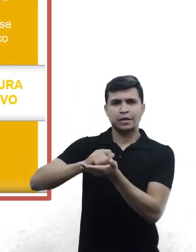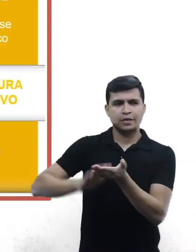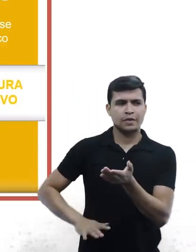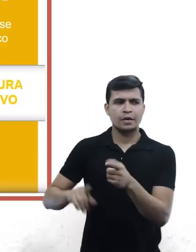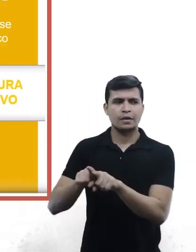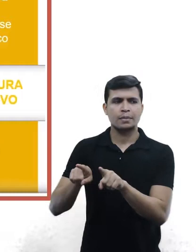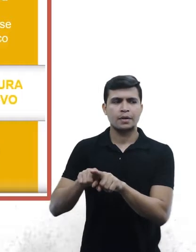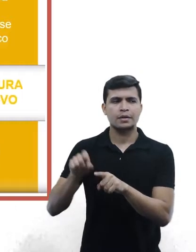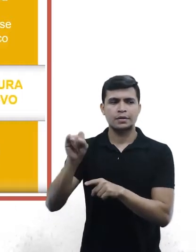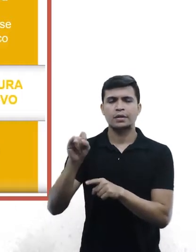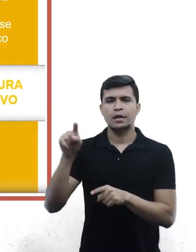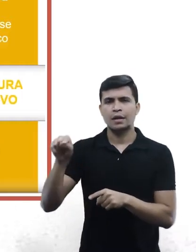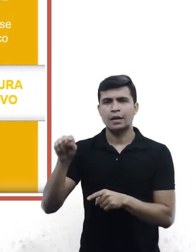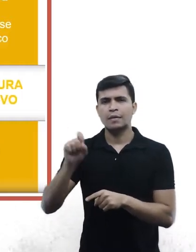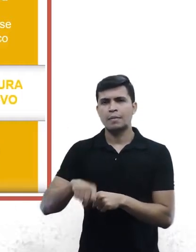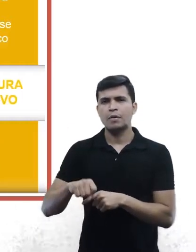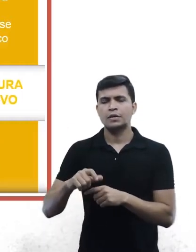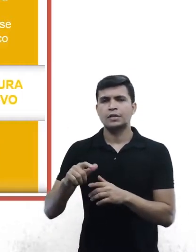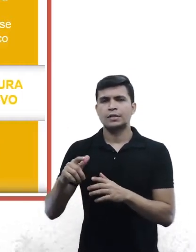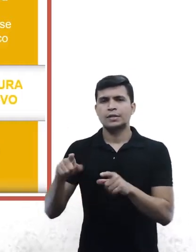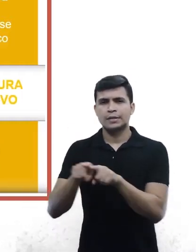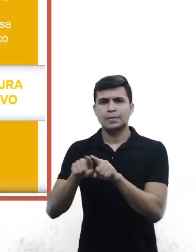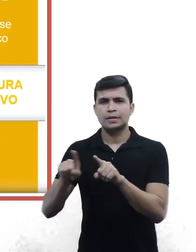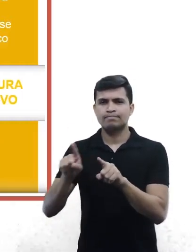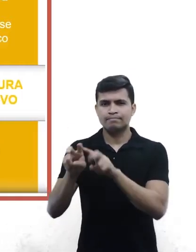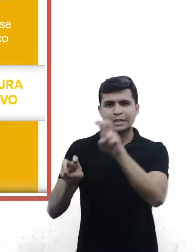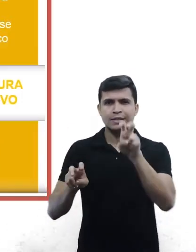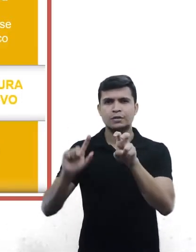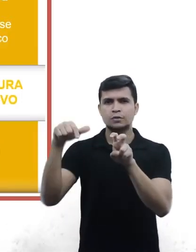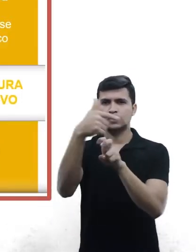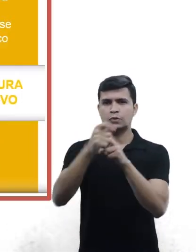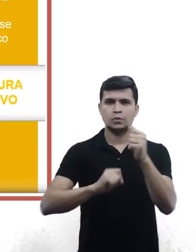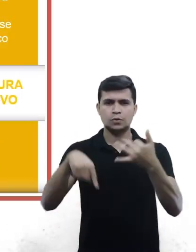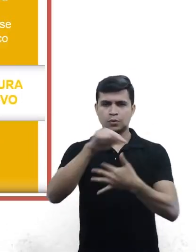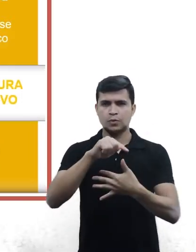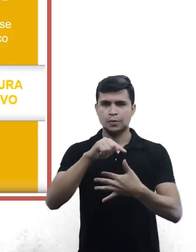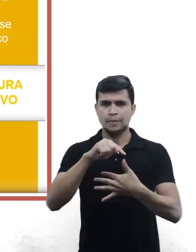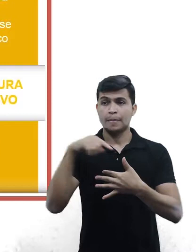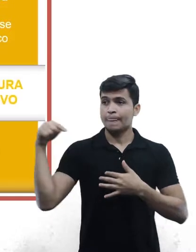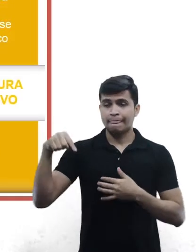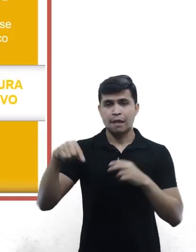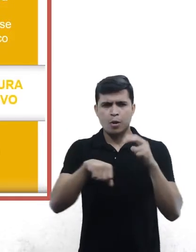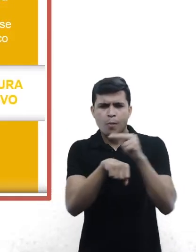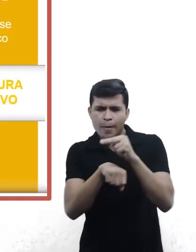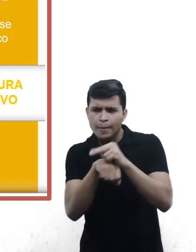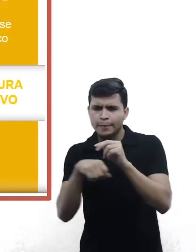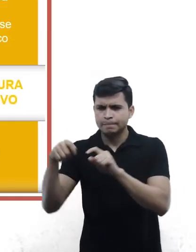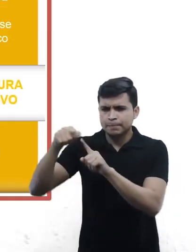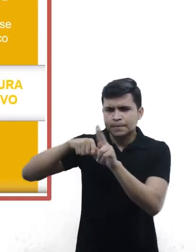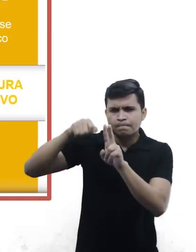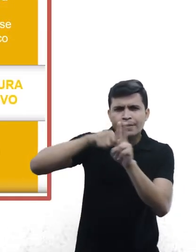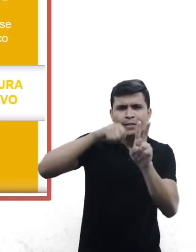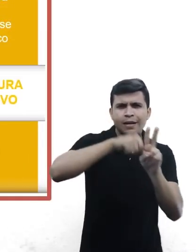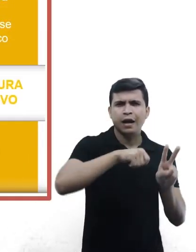escolhida e se esse progresso está impactando também as outras 5 competências do mesmo conjunto. Por conseguinte, esse